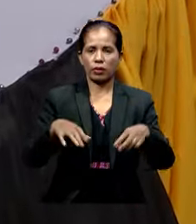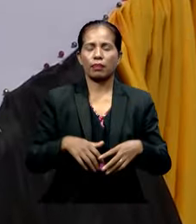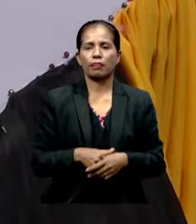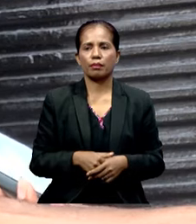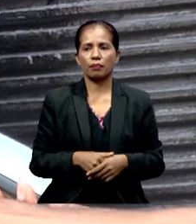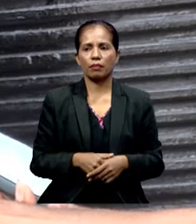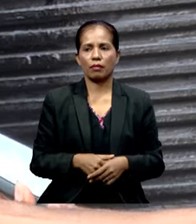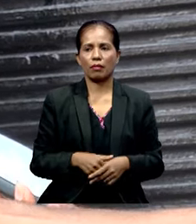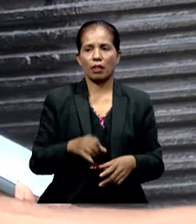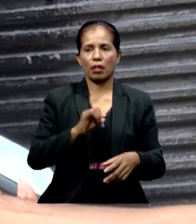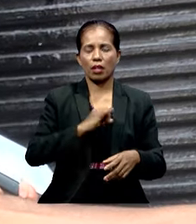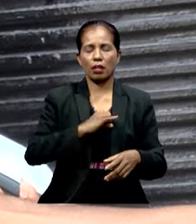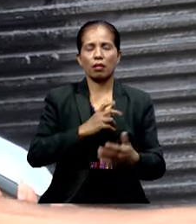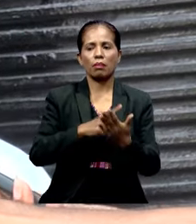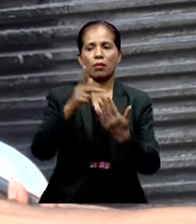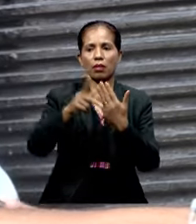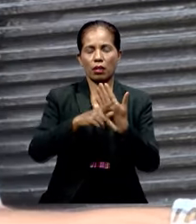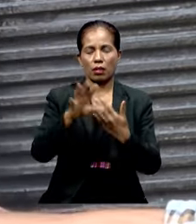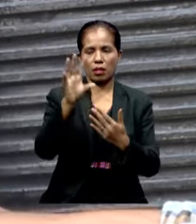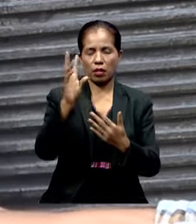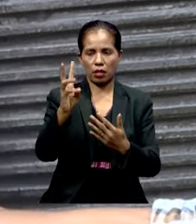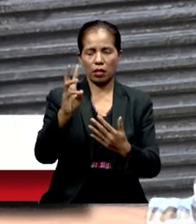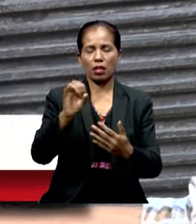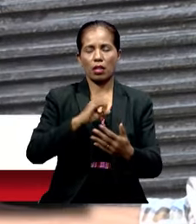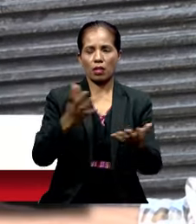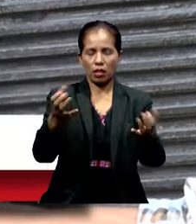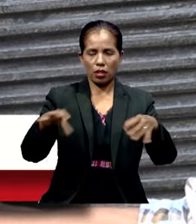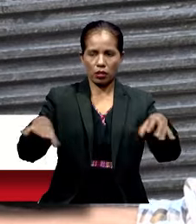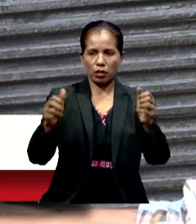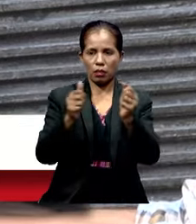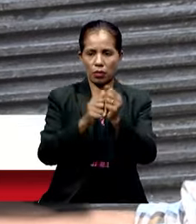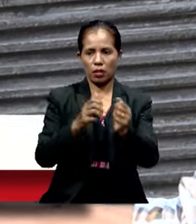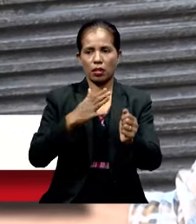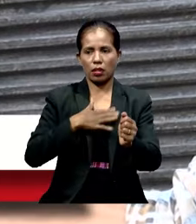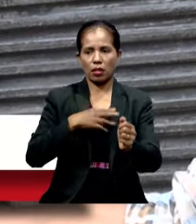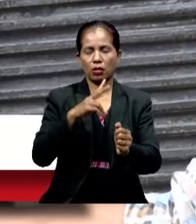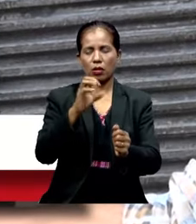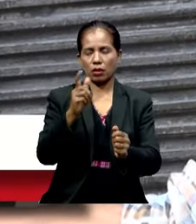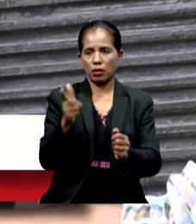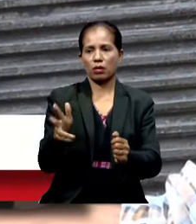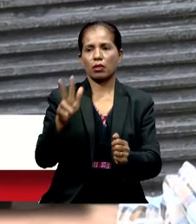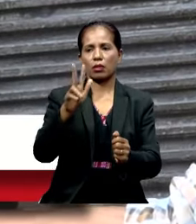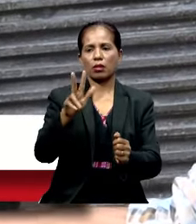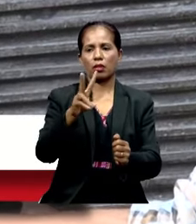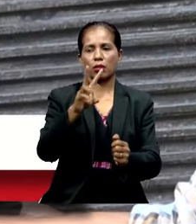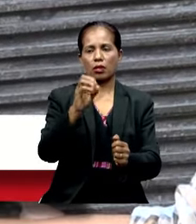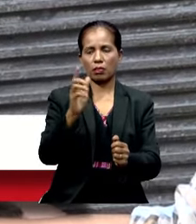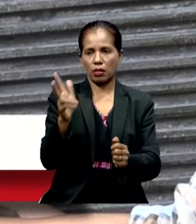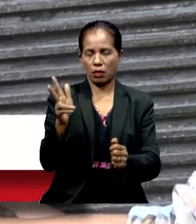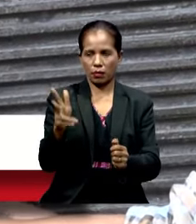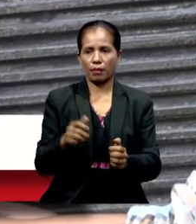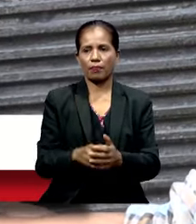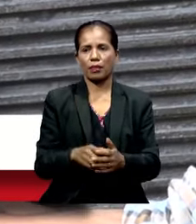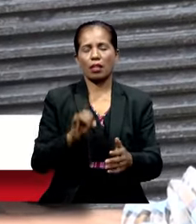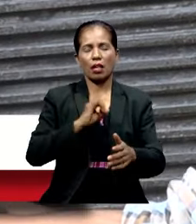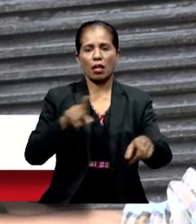um programa neng nebe, há um carro de serviço amoto que há mandato há 2023 até 2030. Mas